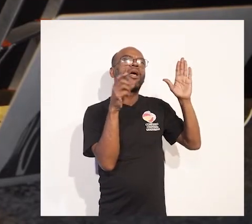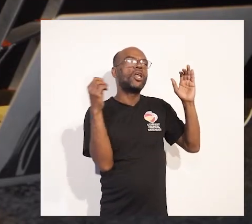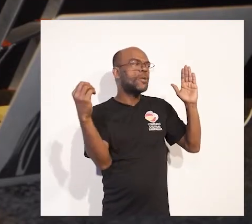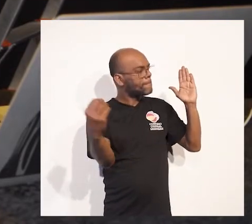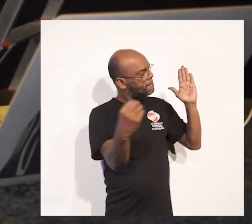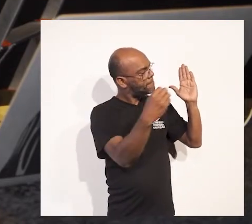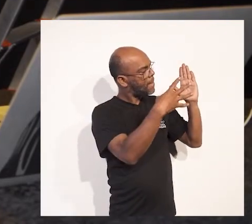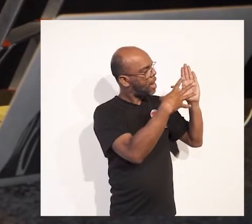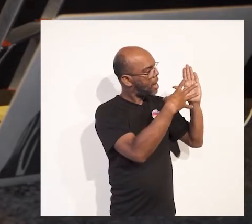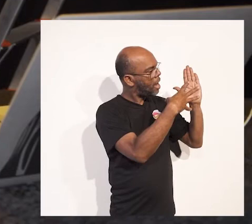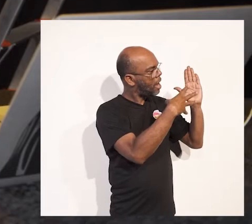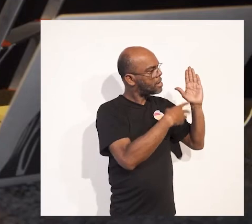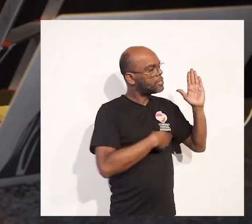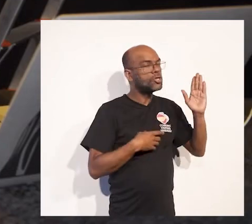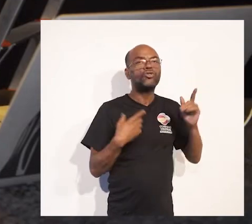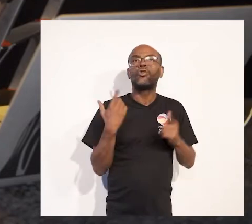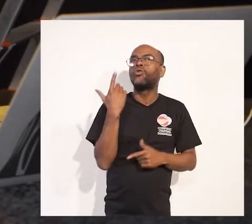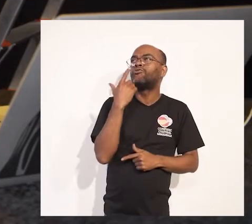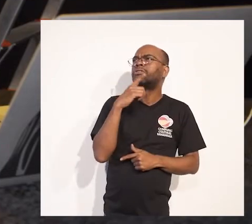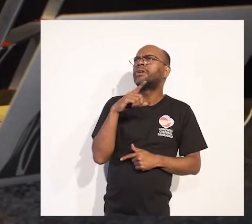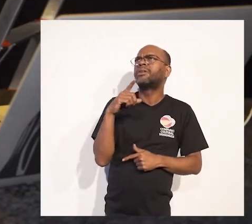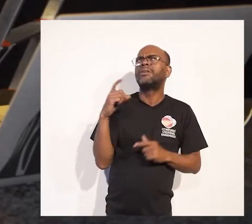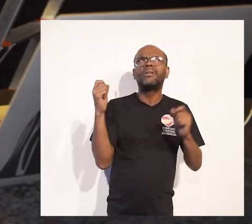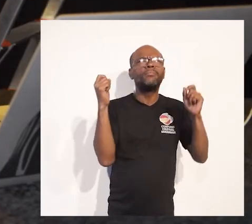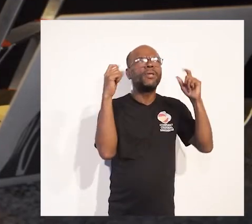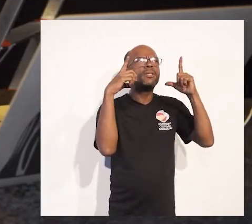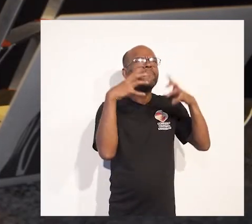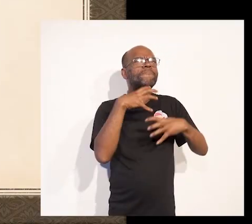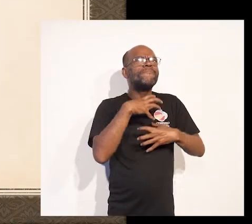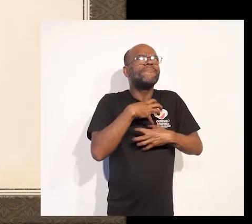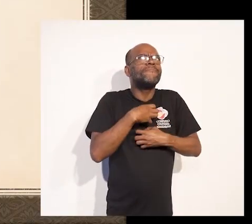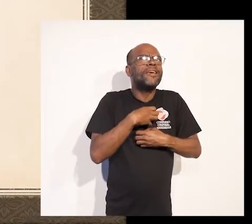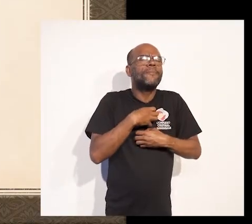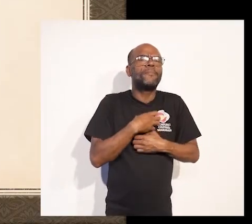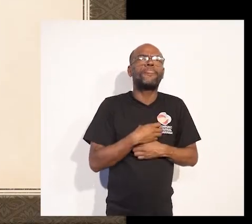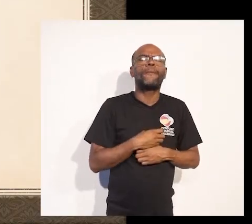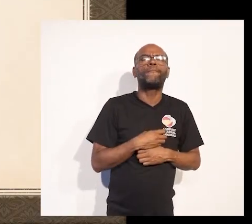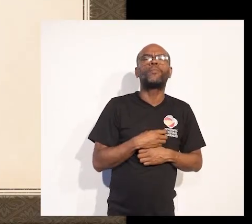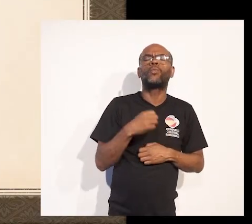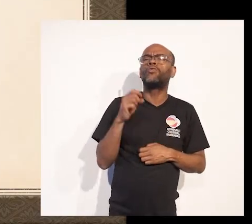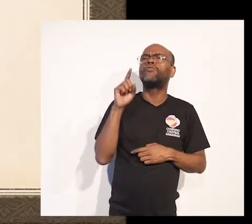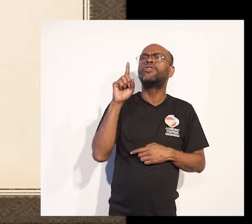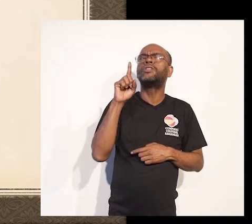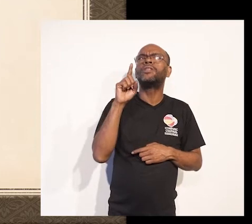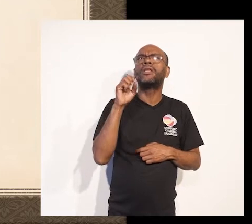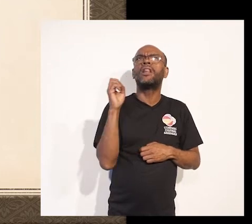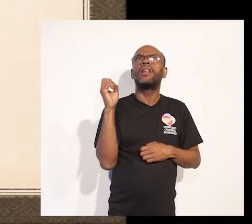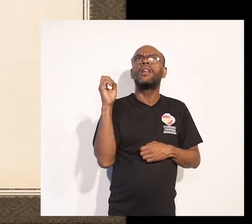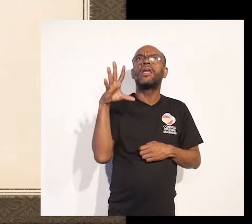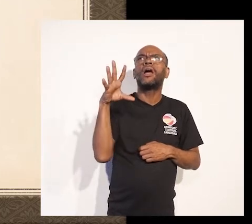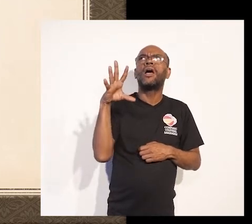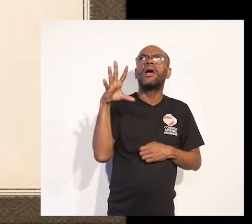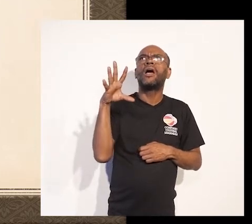luz cromática que a gente consegue perceber da luz visível. E quando você acende todas essas